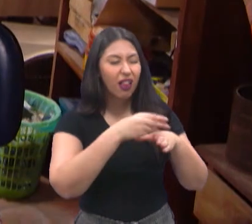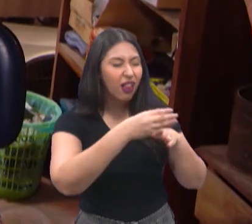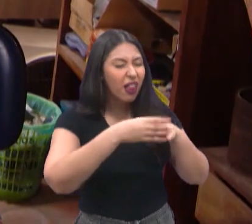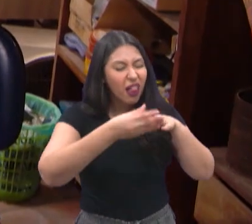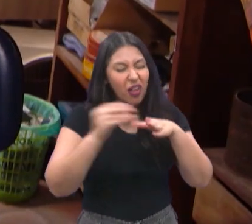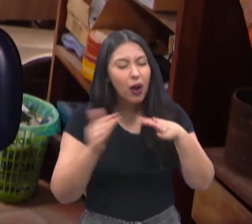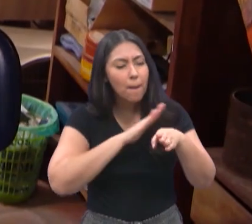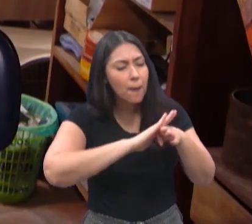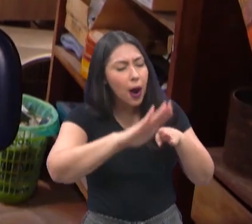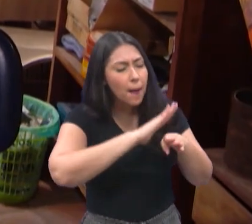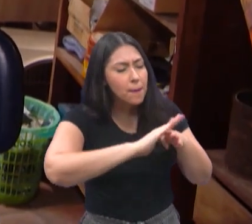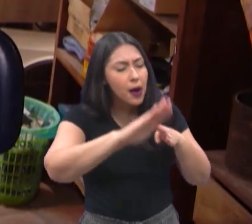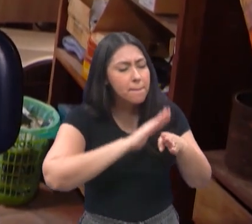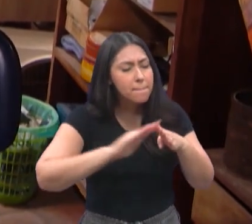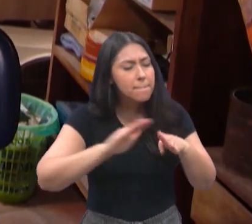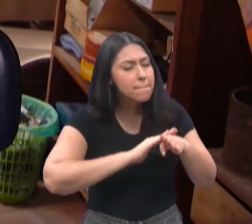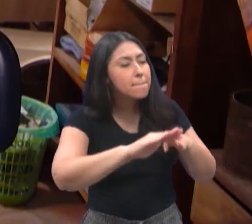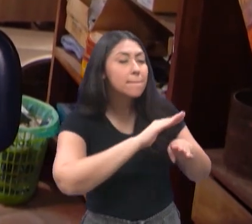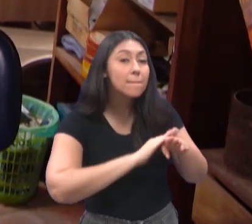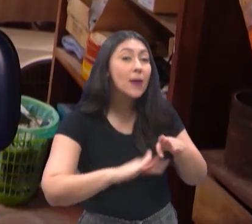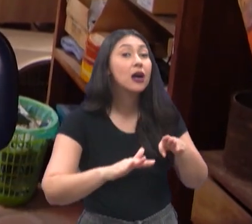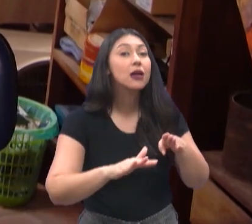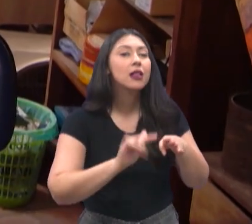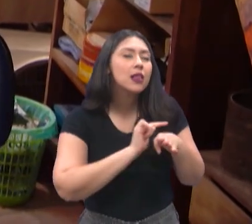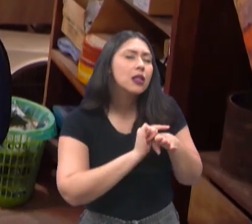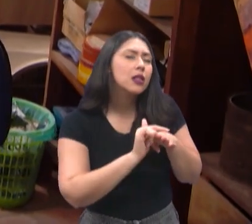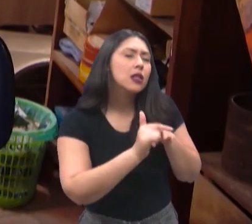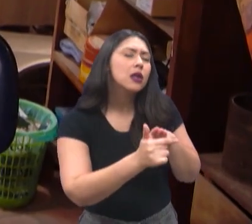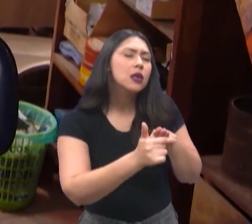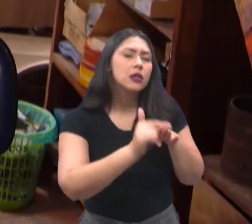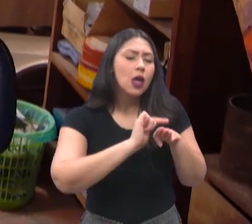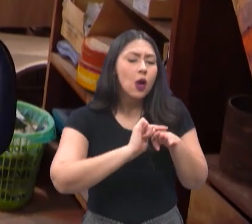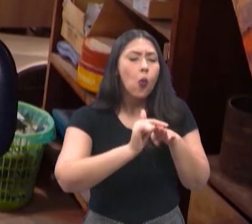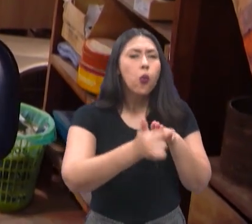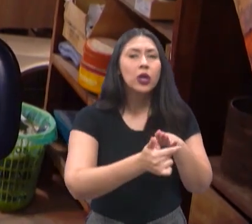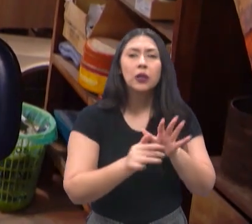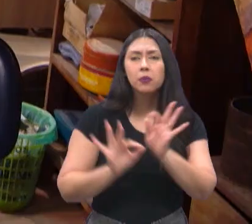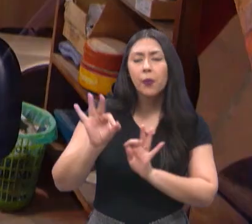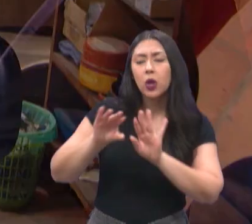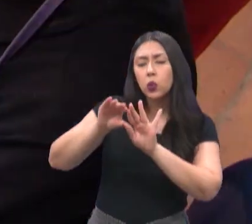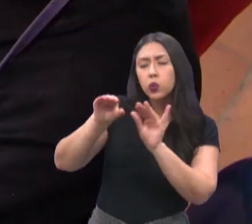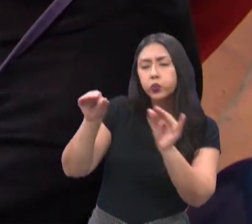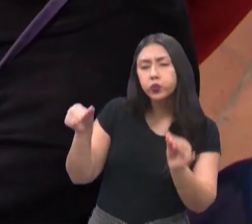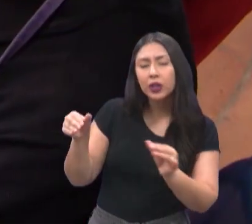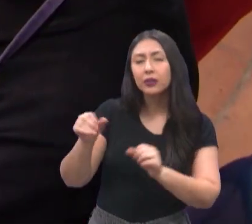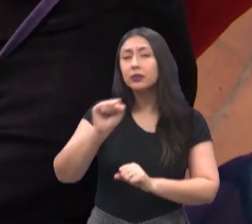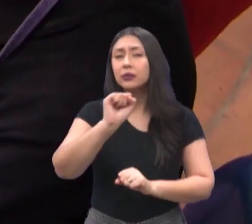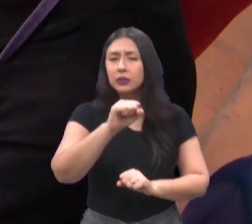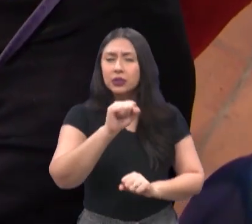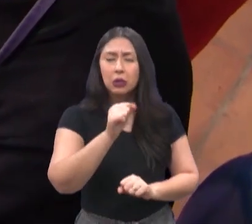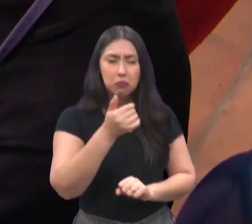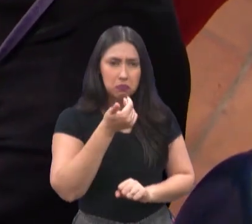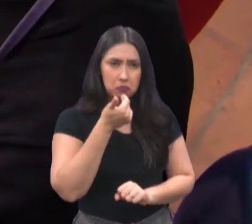de prata que podem ter ficado e deixando ela um pouco mais arredondada. É dar um formato para a peça mesmo. Para dar um formato mais